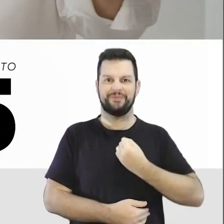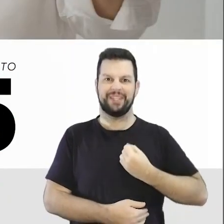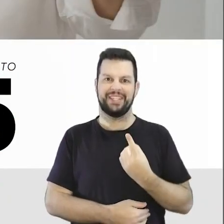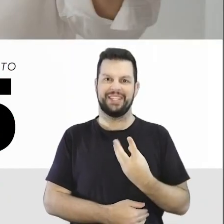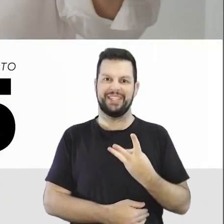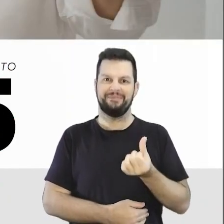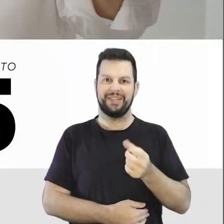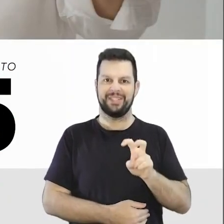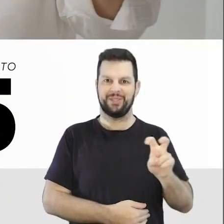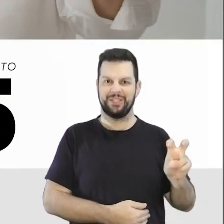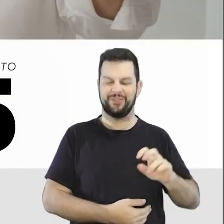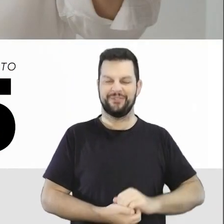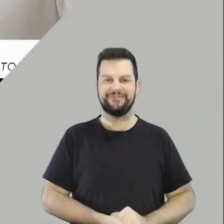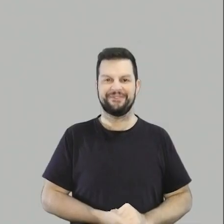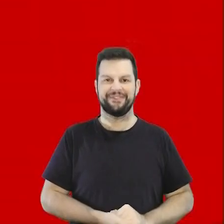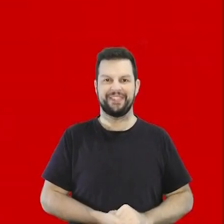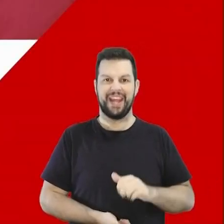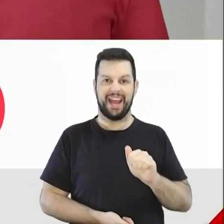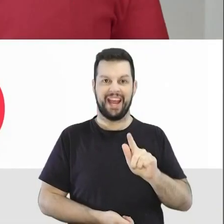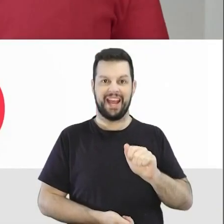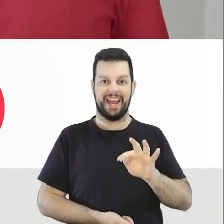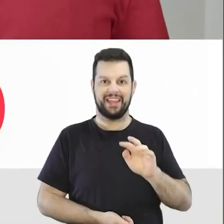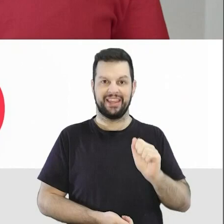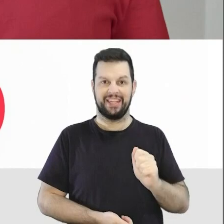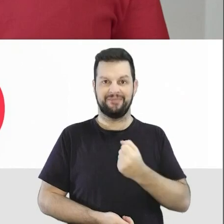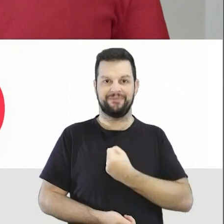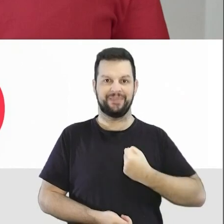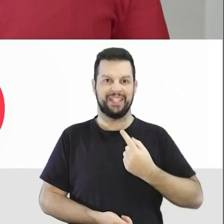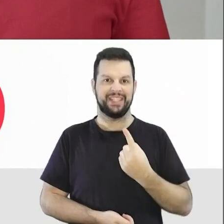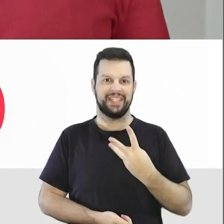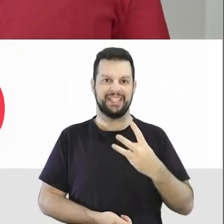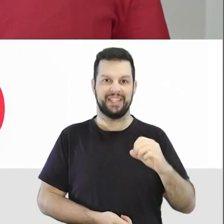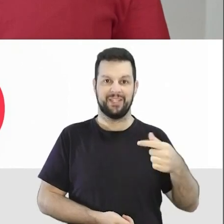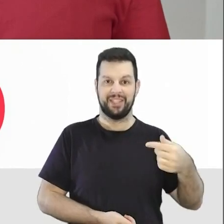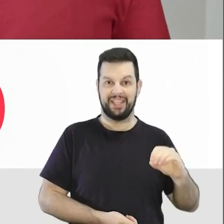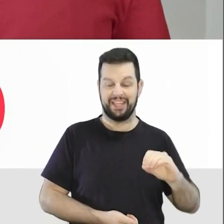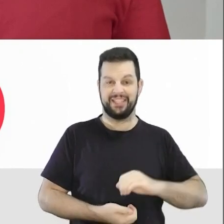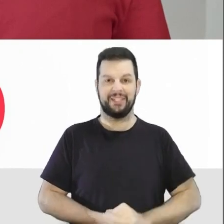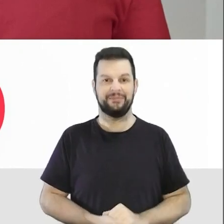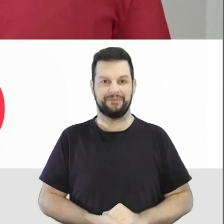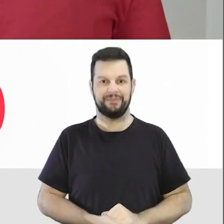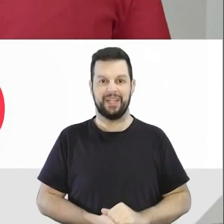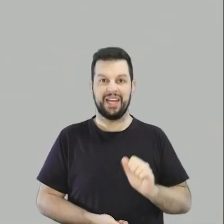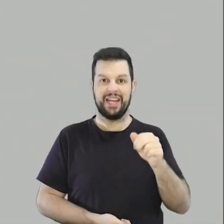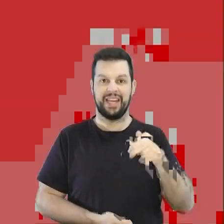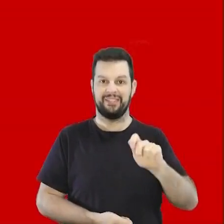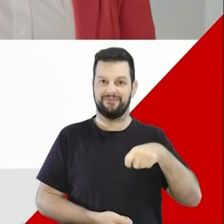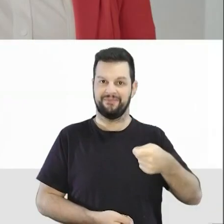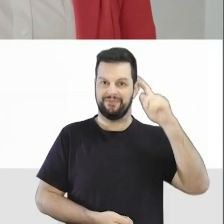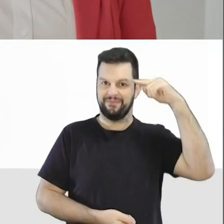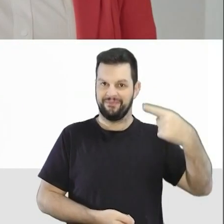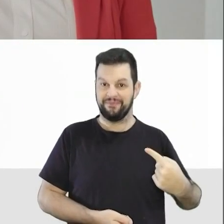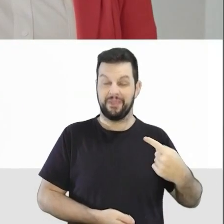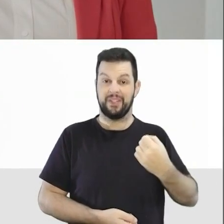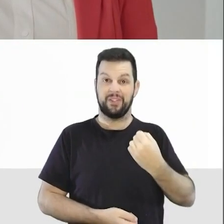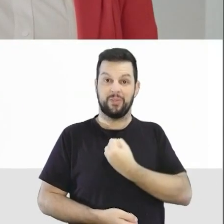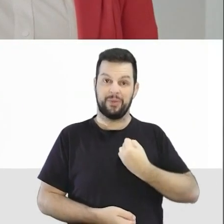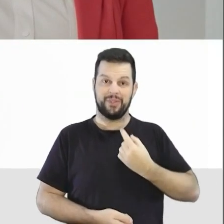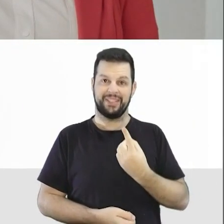Preto, 13655. Ágata Mostardeiro, 13070. Ana